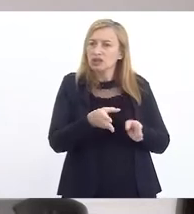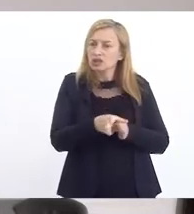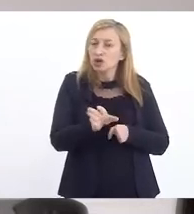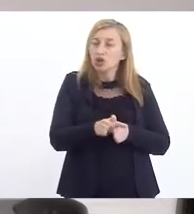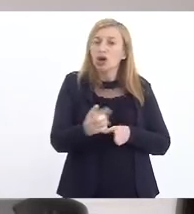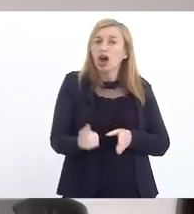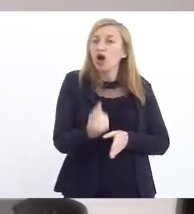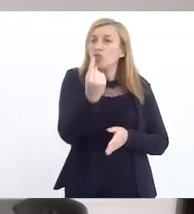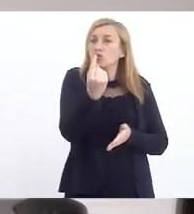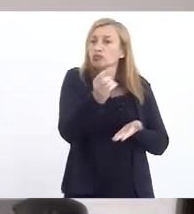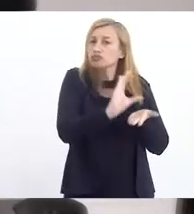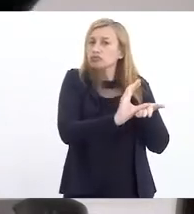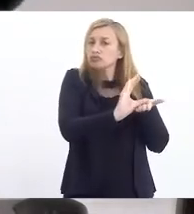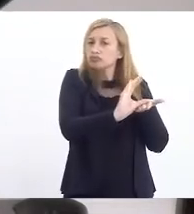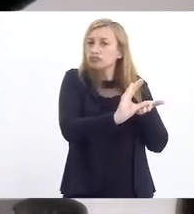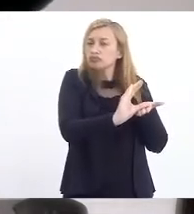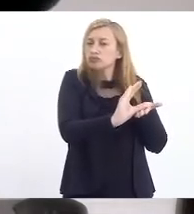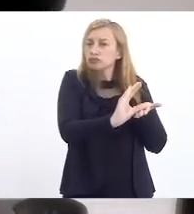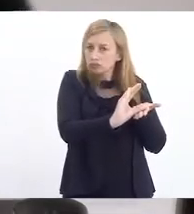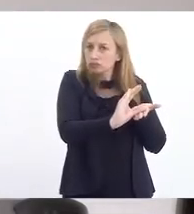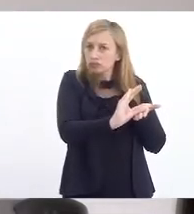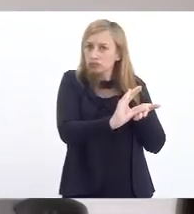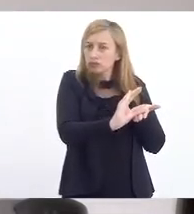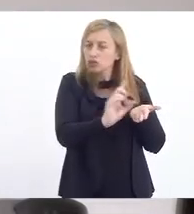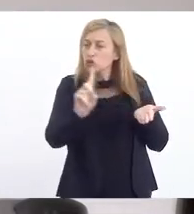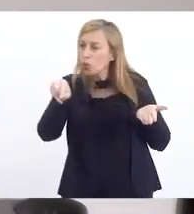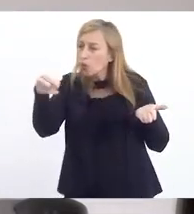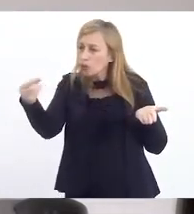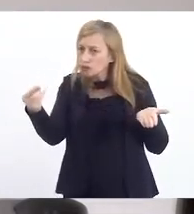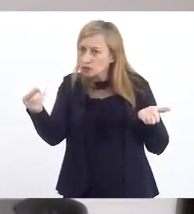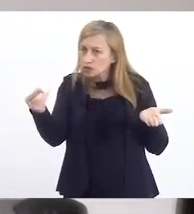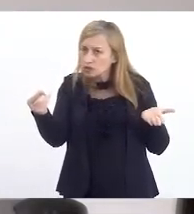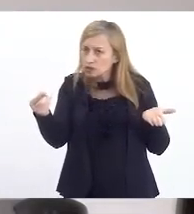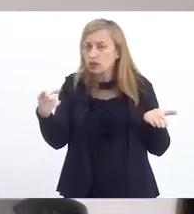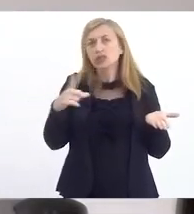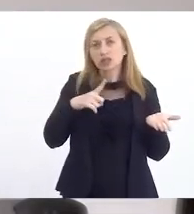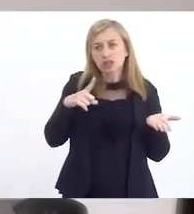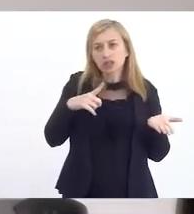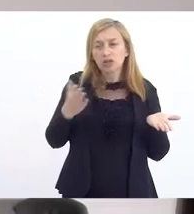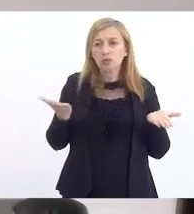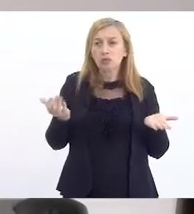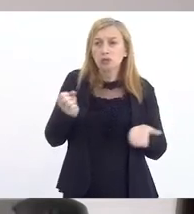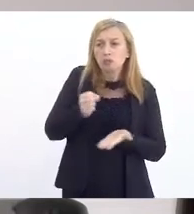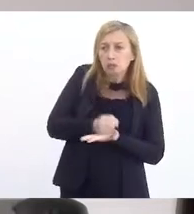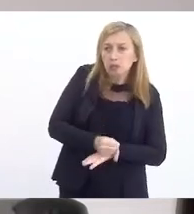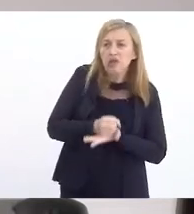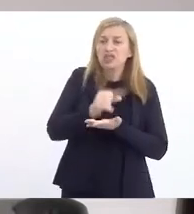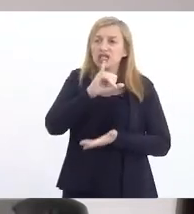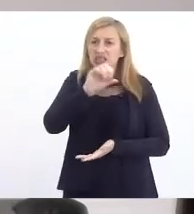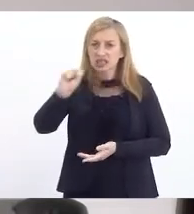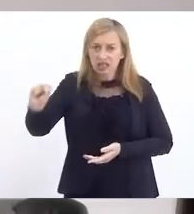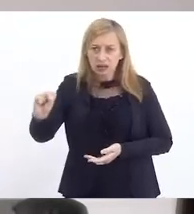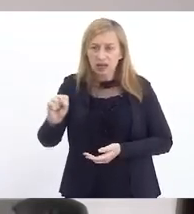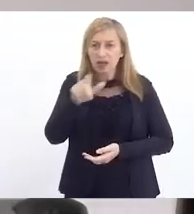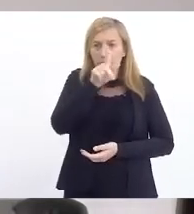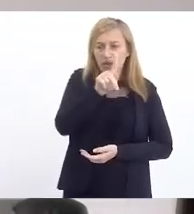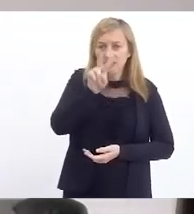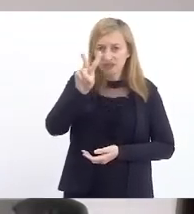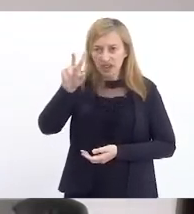fonte de recurso nas outras que tem algum peso é o ICMS, o